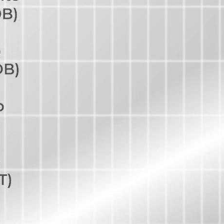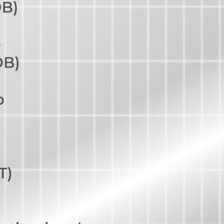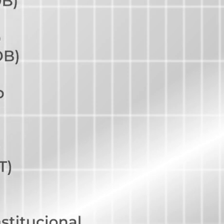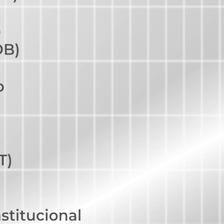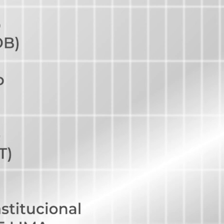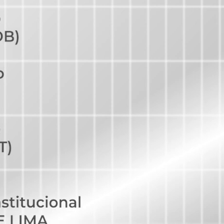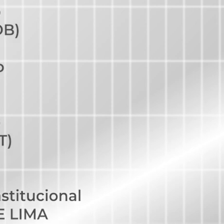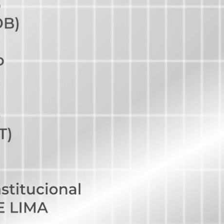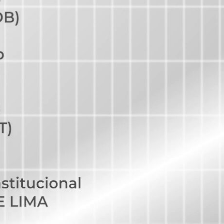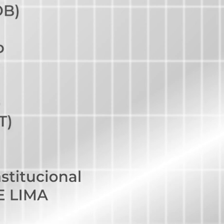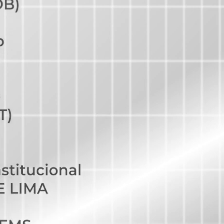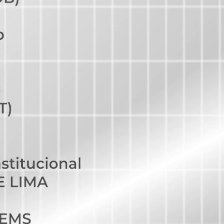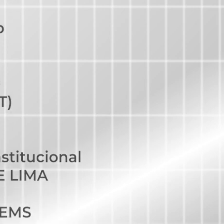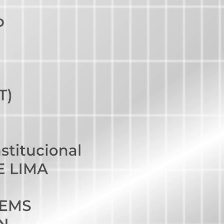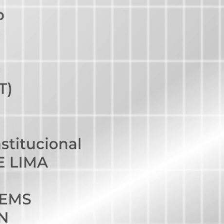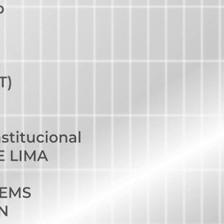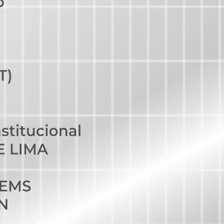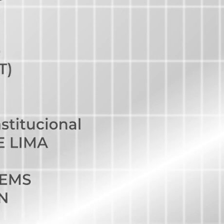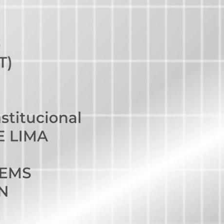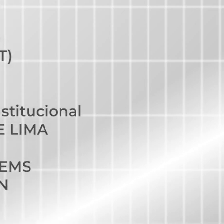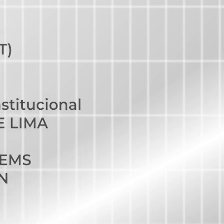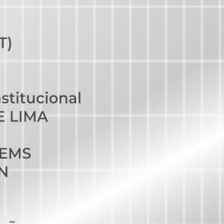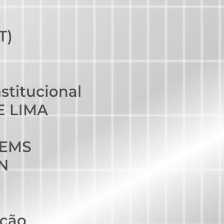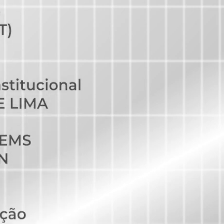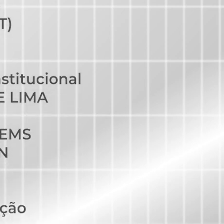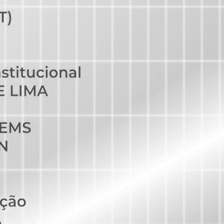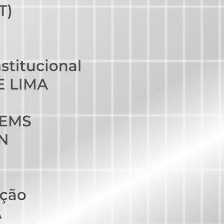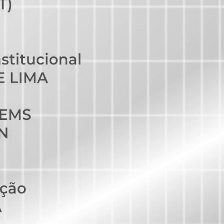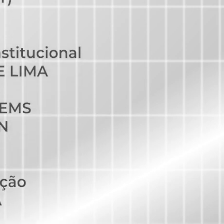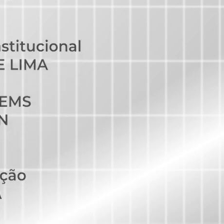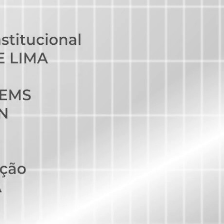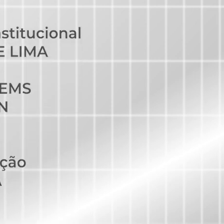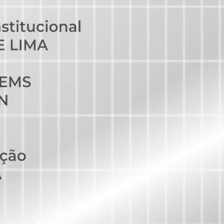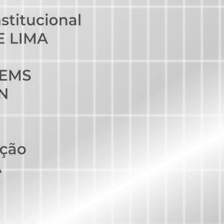pra aquecer o seu irmão?